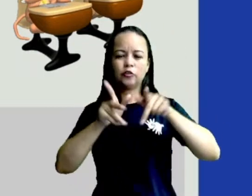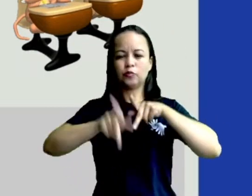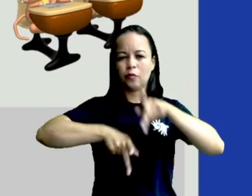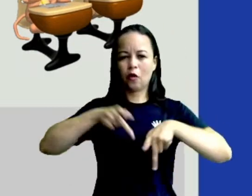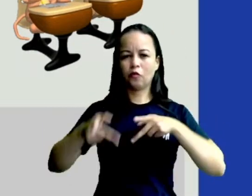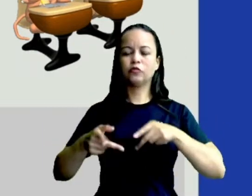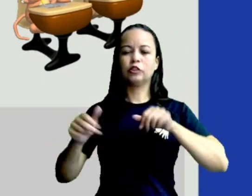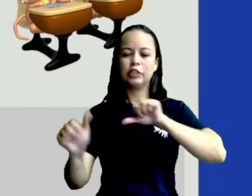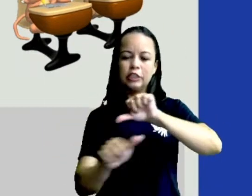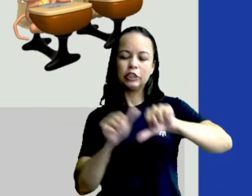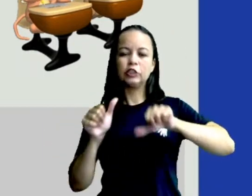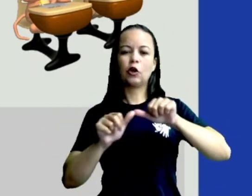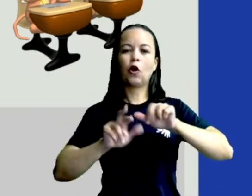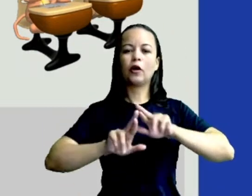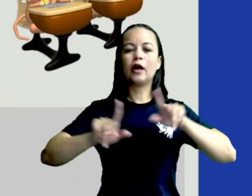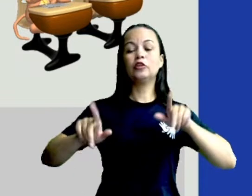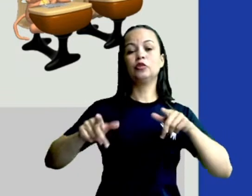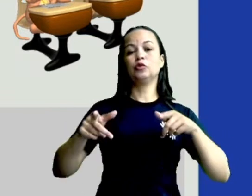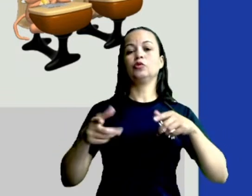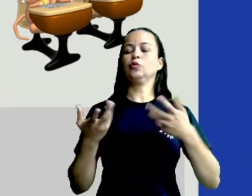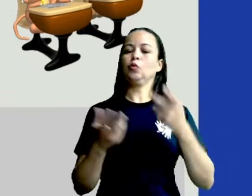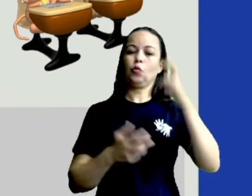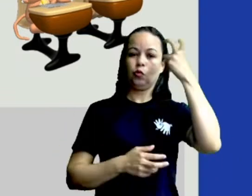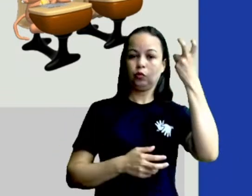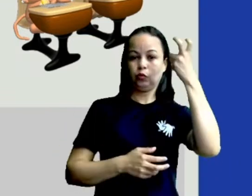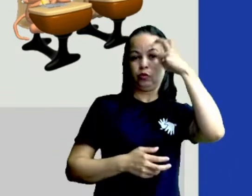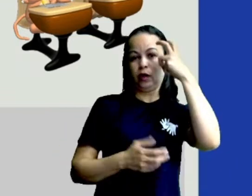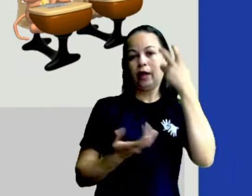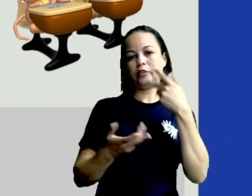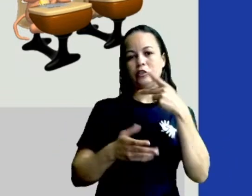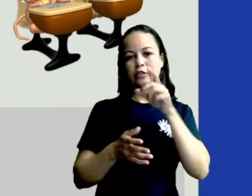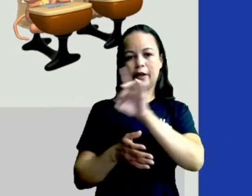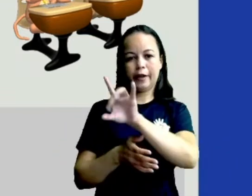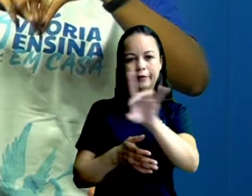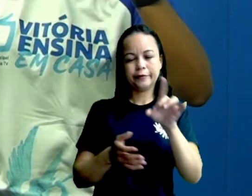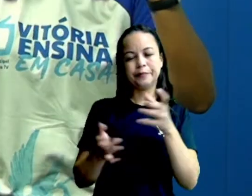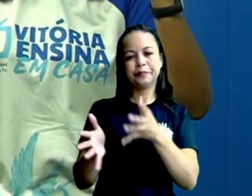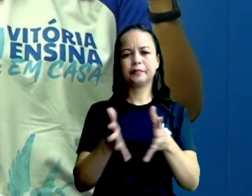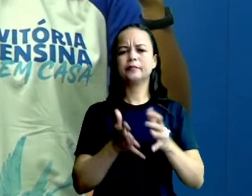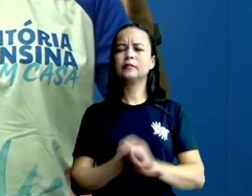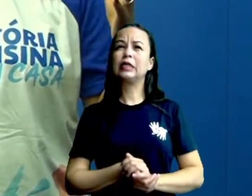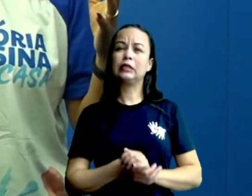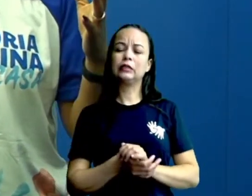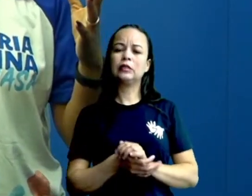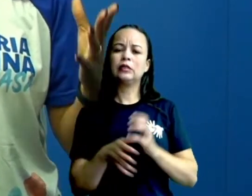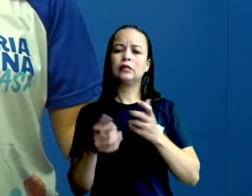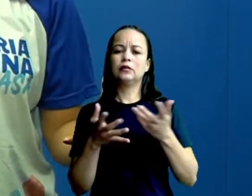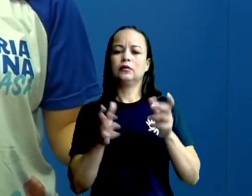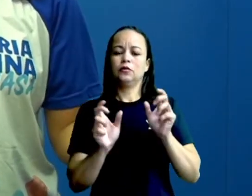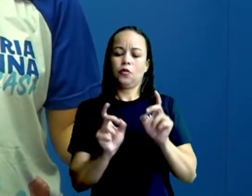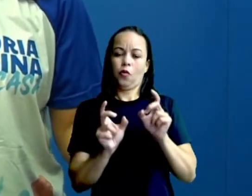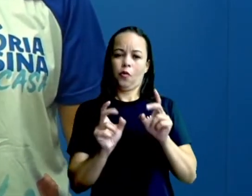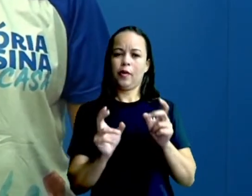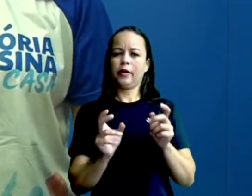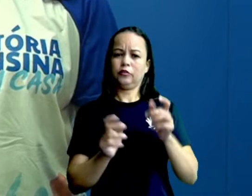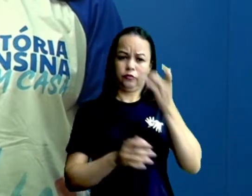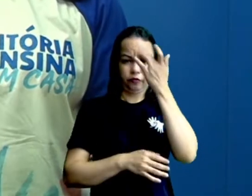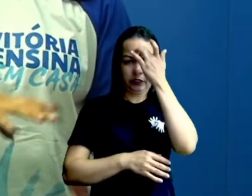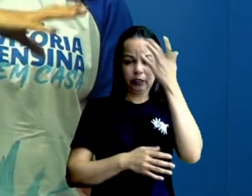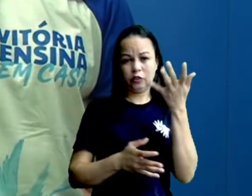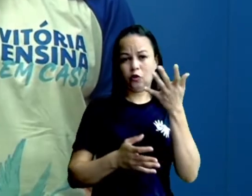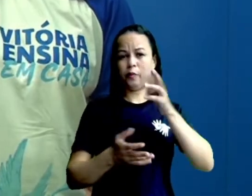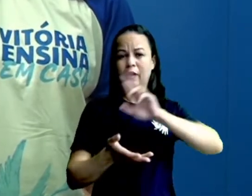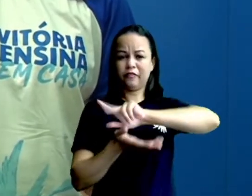trocas culturais entre eles. Ou seja, o comércio facilitou muitas coisas entre os seres humanos.